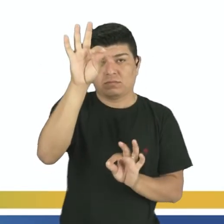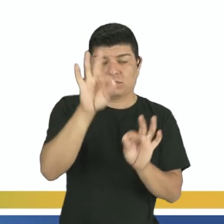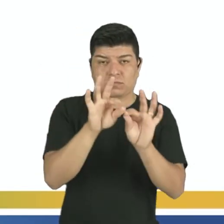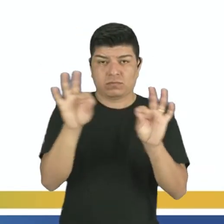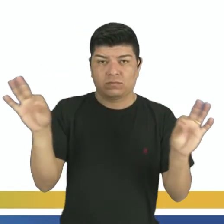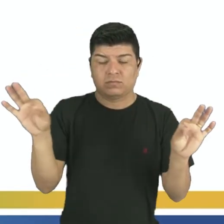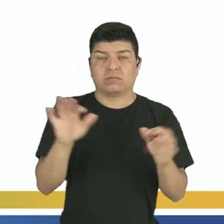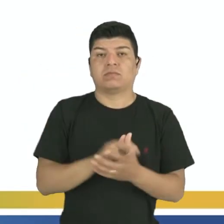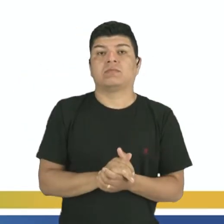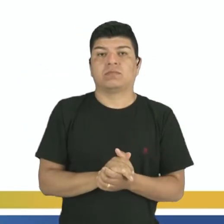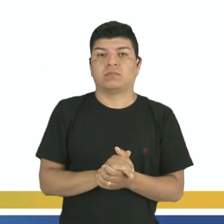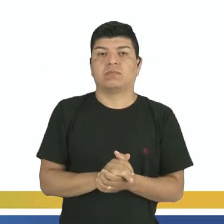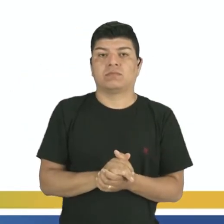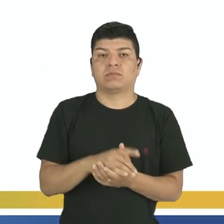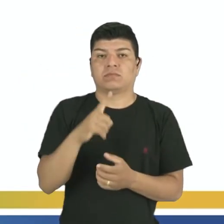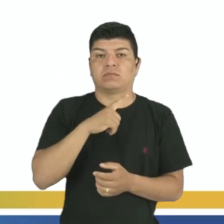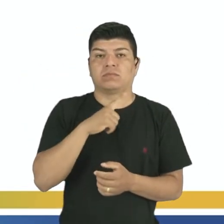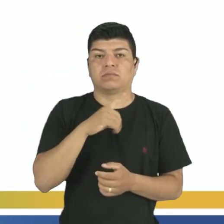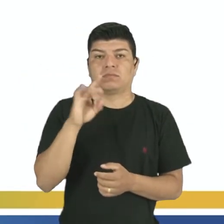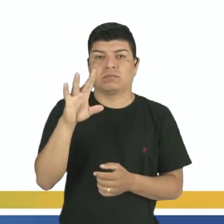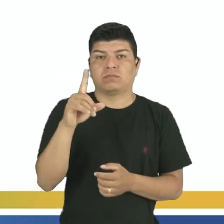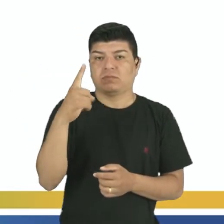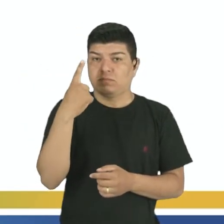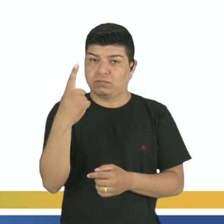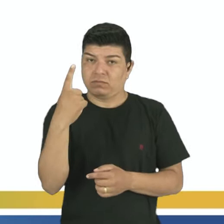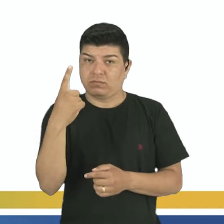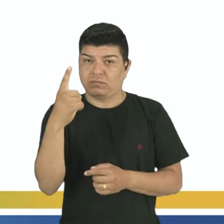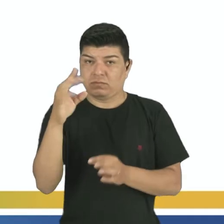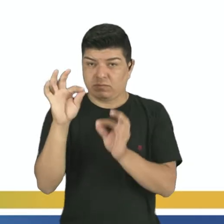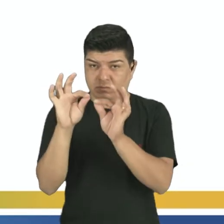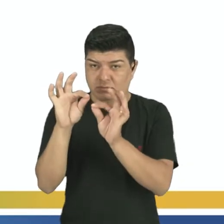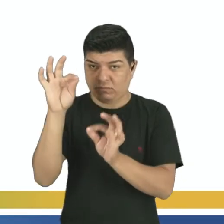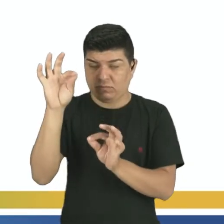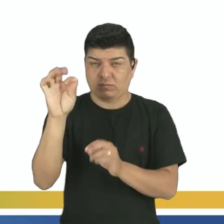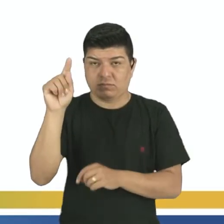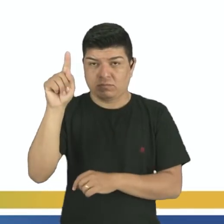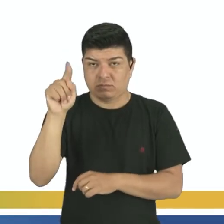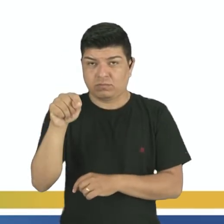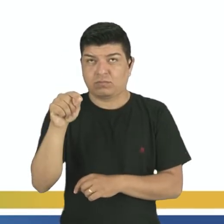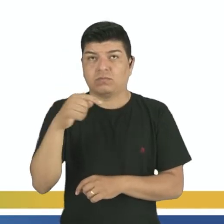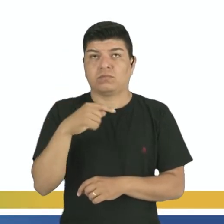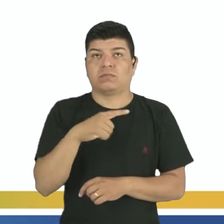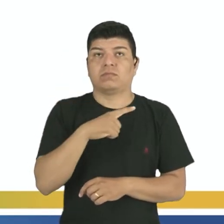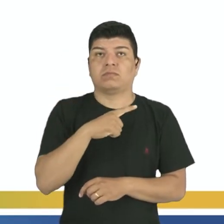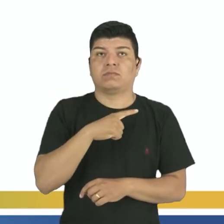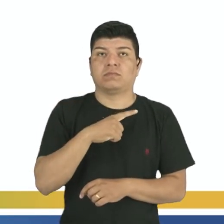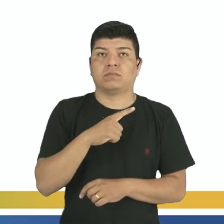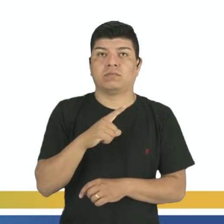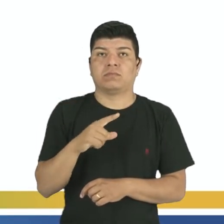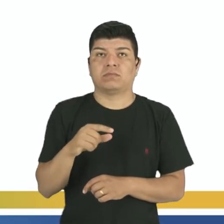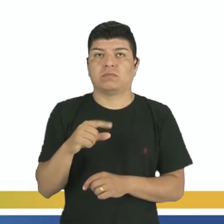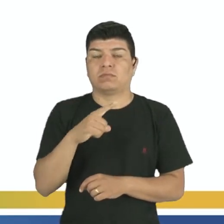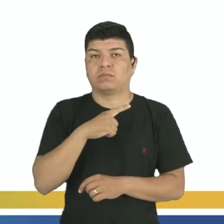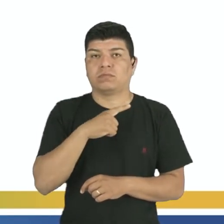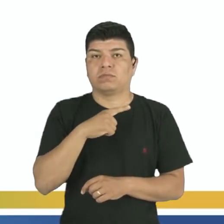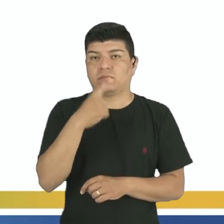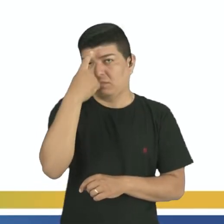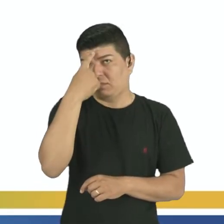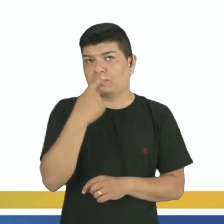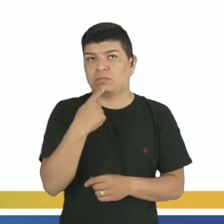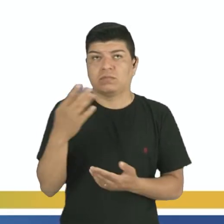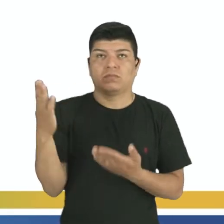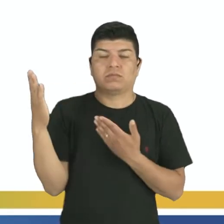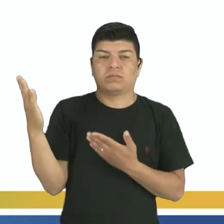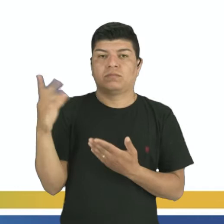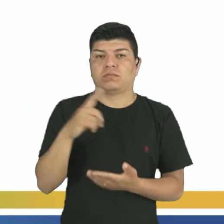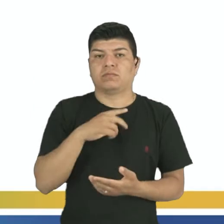Então repare, o lado que tem só um tracinho, né, que seria esse lado aqui, ó, ele tem uma medida. Este